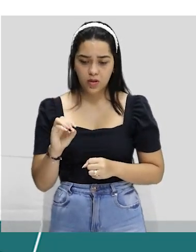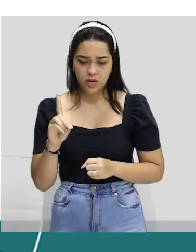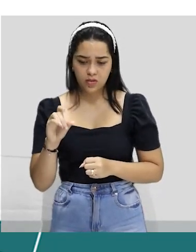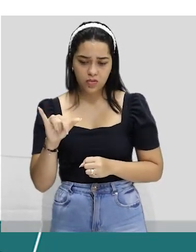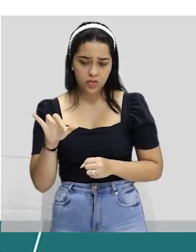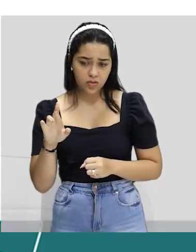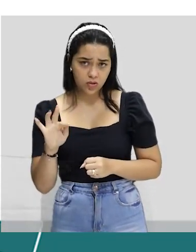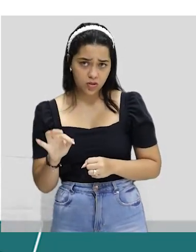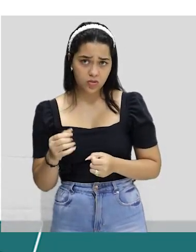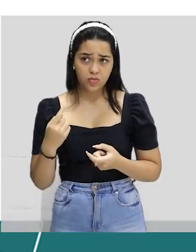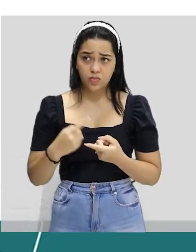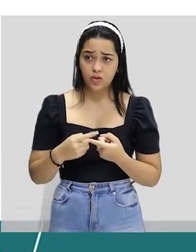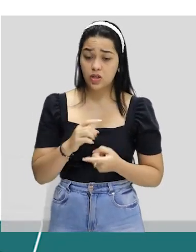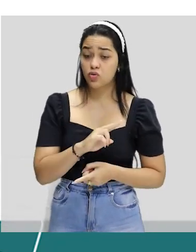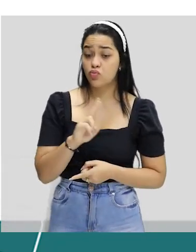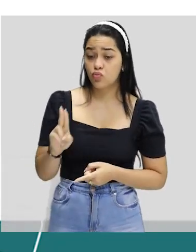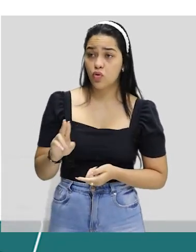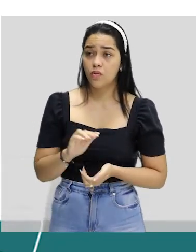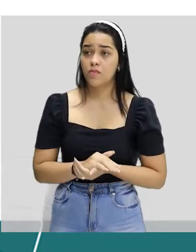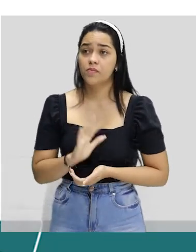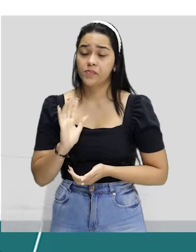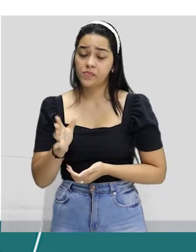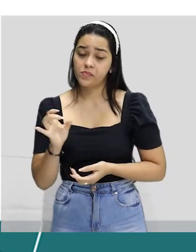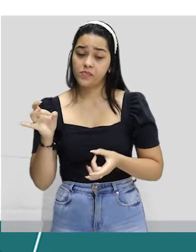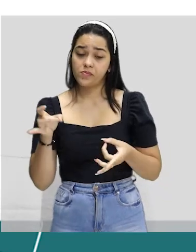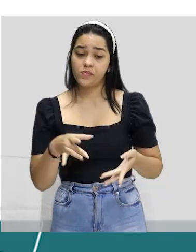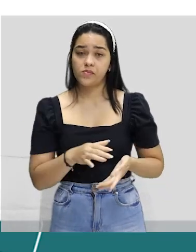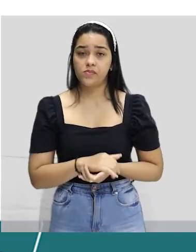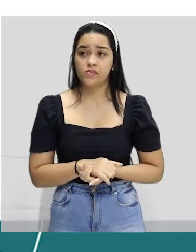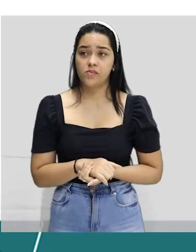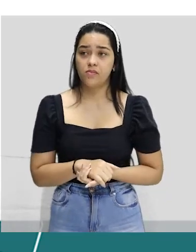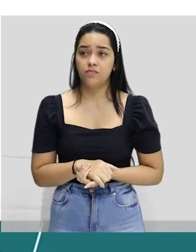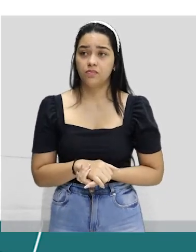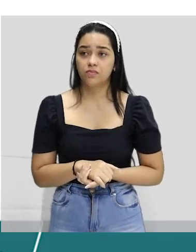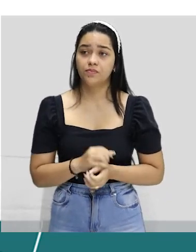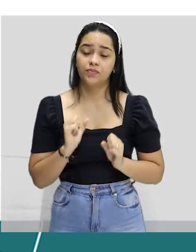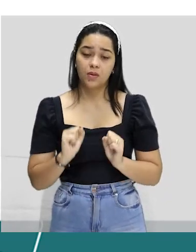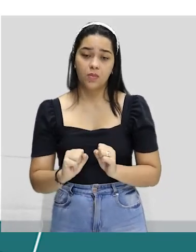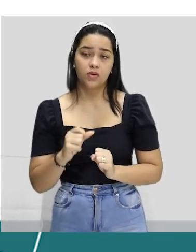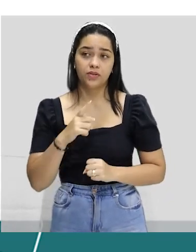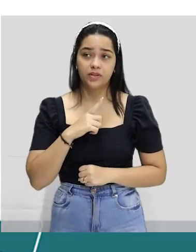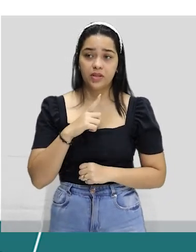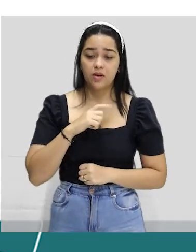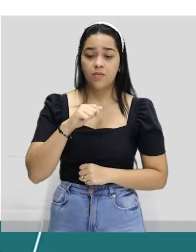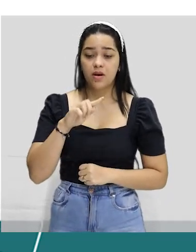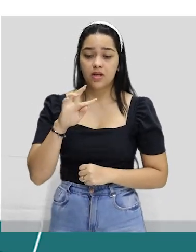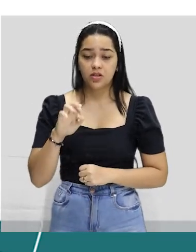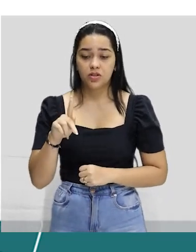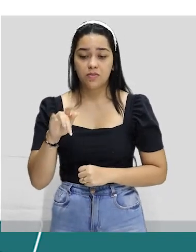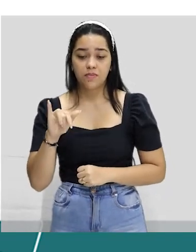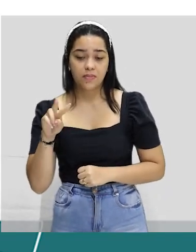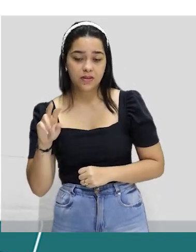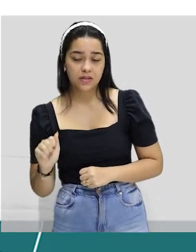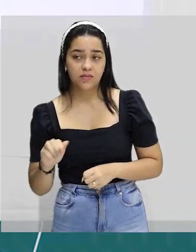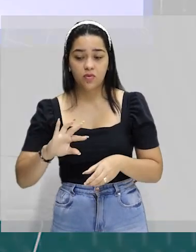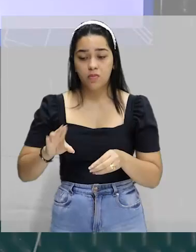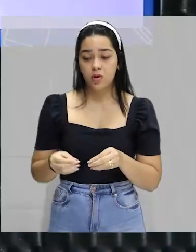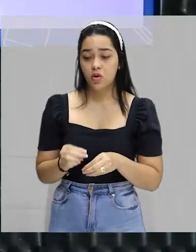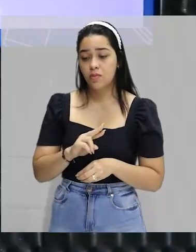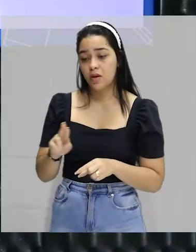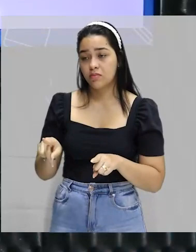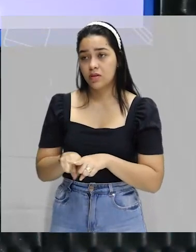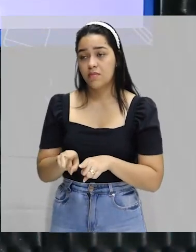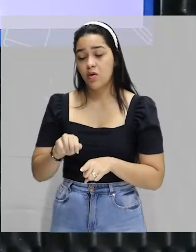Não, porque se trata de um nome. Então, eu já descarto objetos. Mas pode ser um agente da passiva, pode ser um complemento nominal, pode ser um